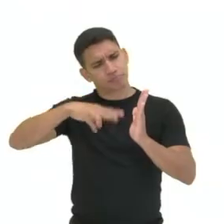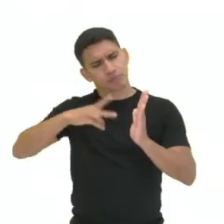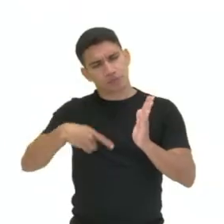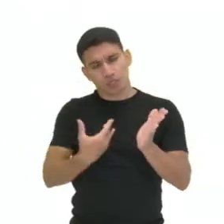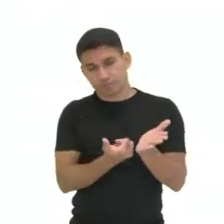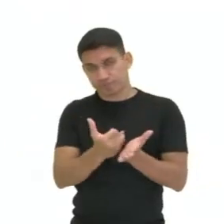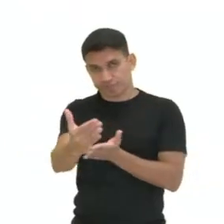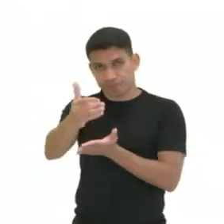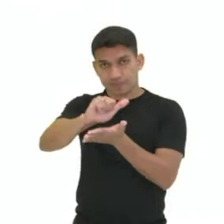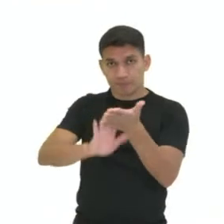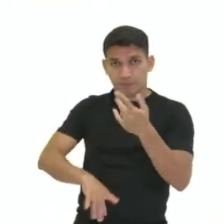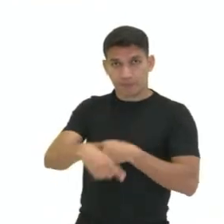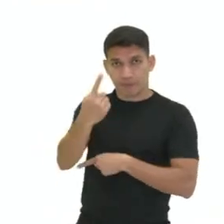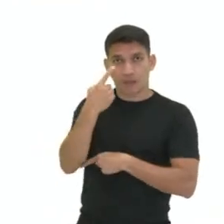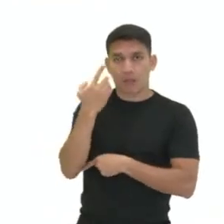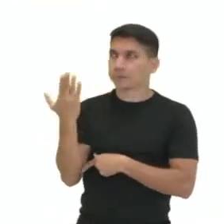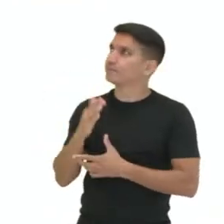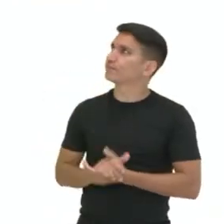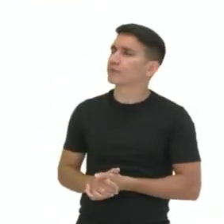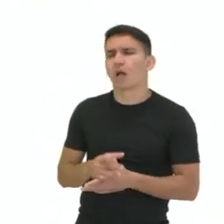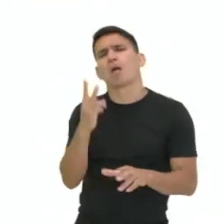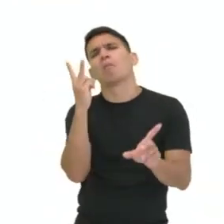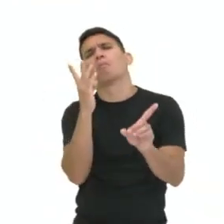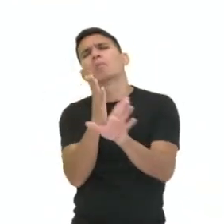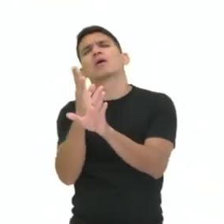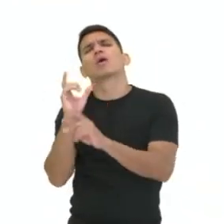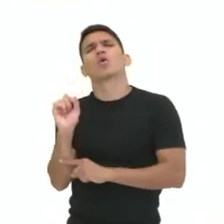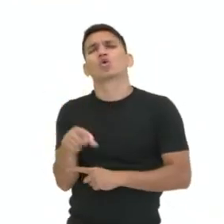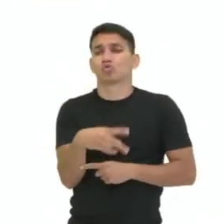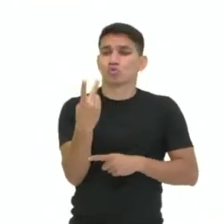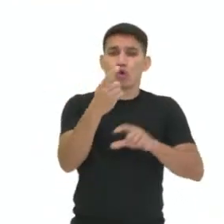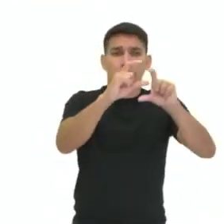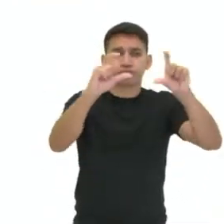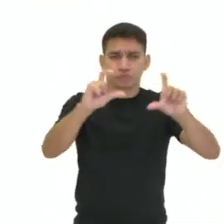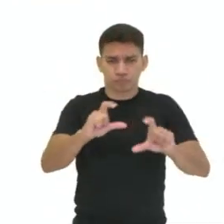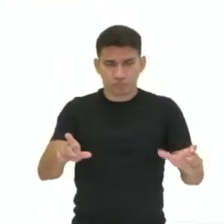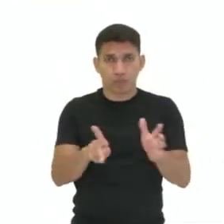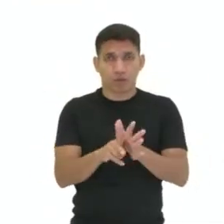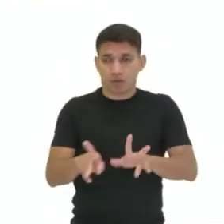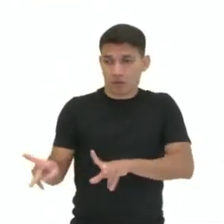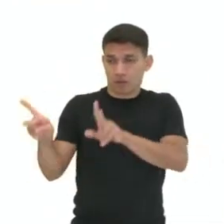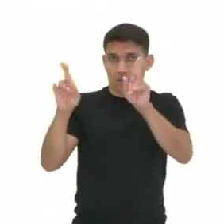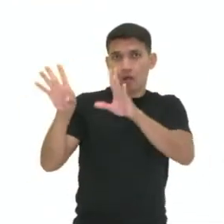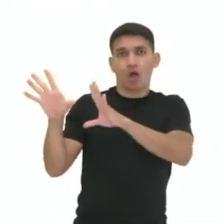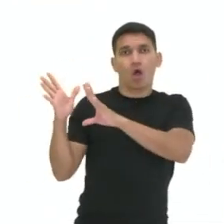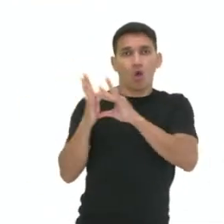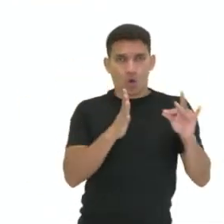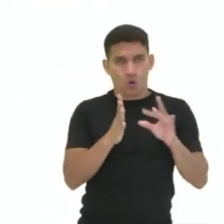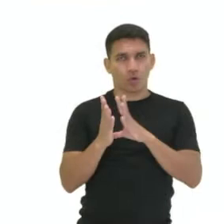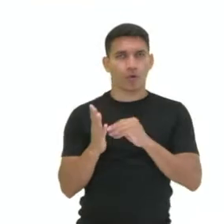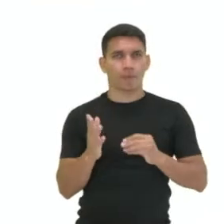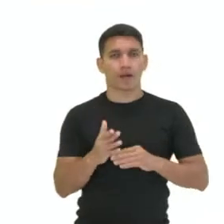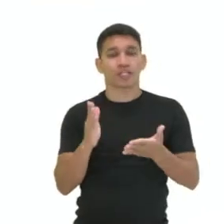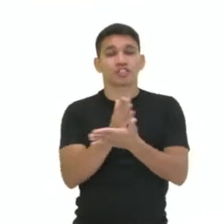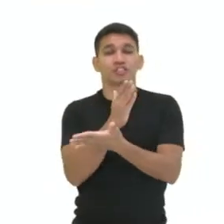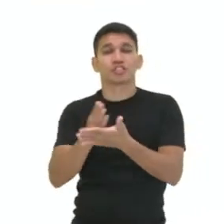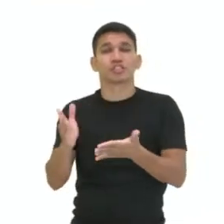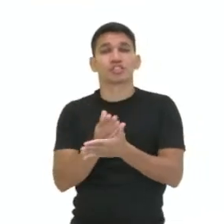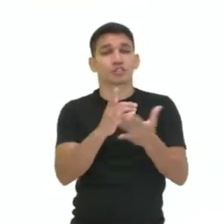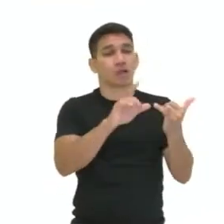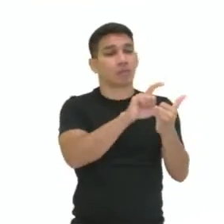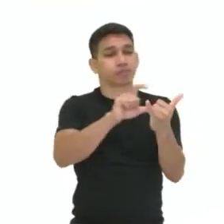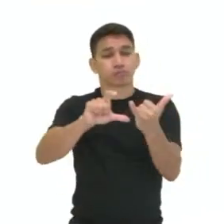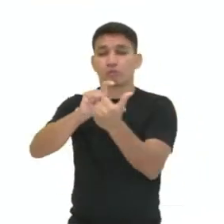vamos à questão. Observe dois períodos do fragmento copiados abaixo. Divida-os em orações e em